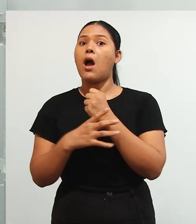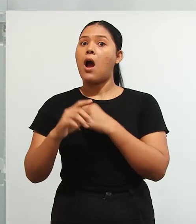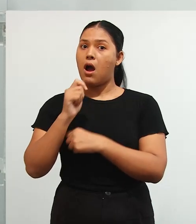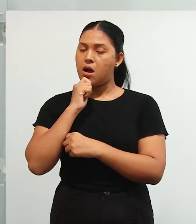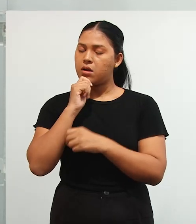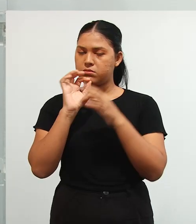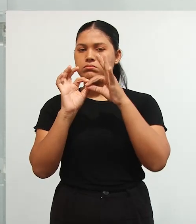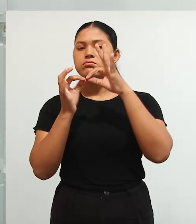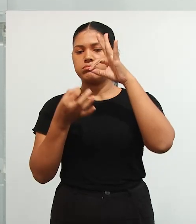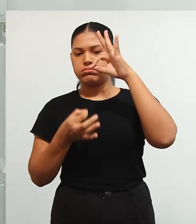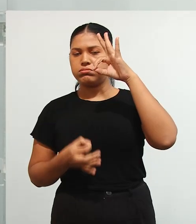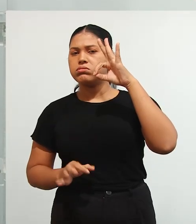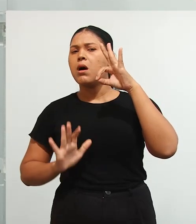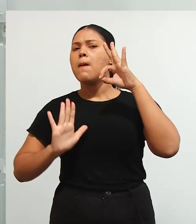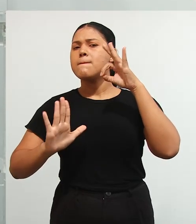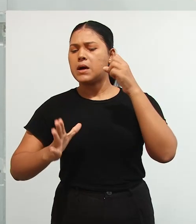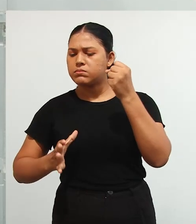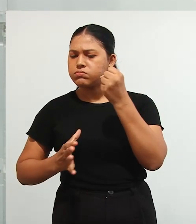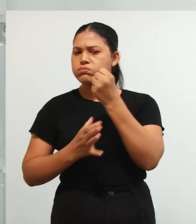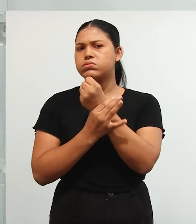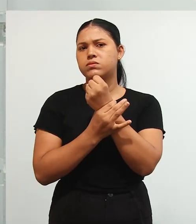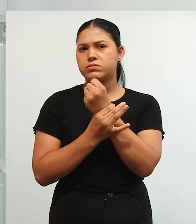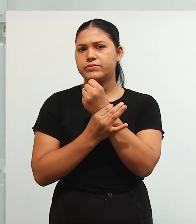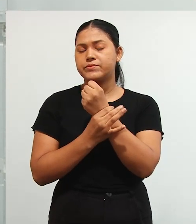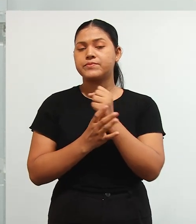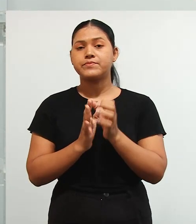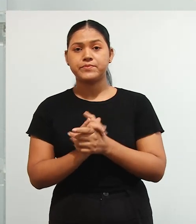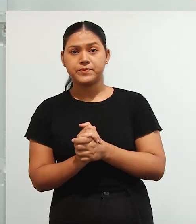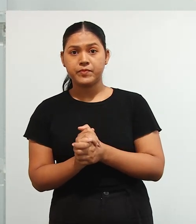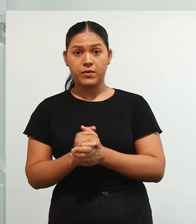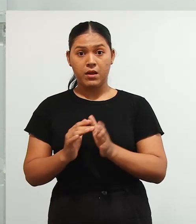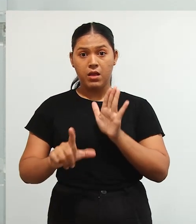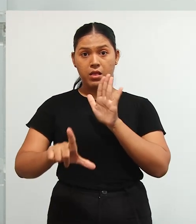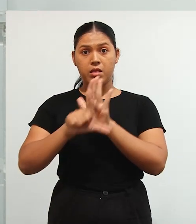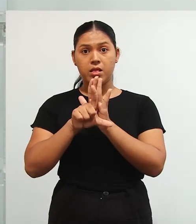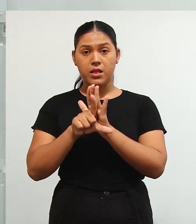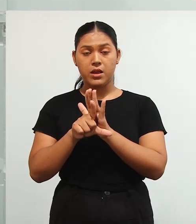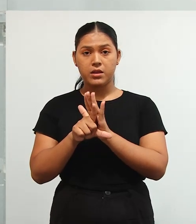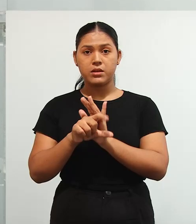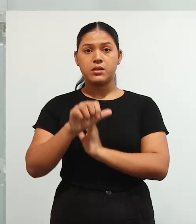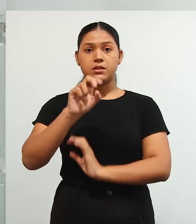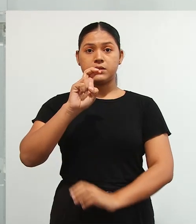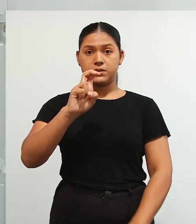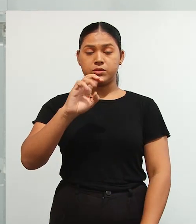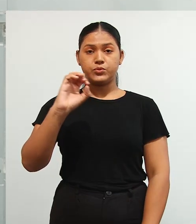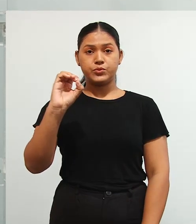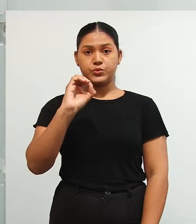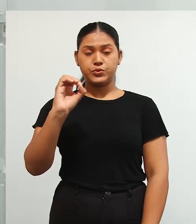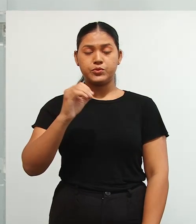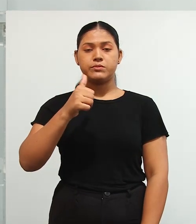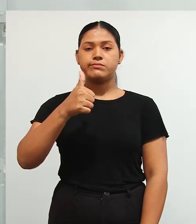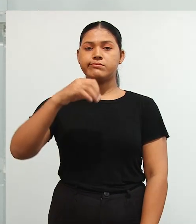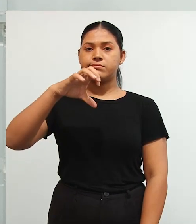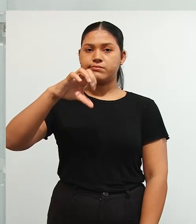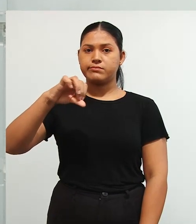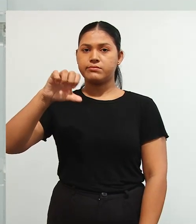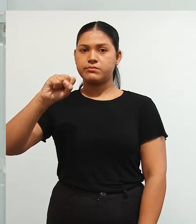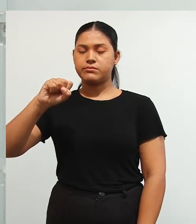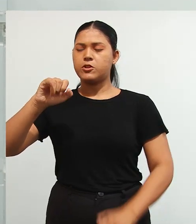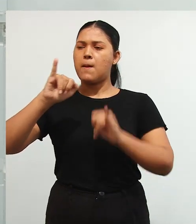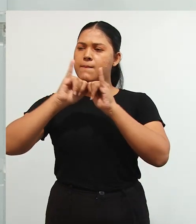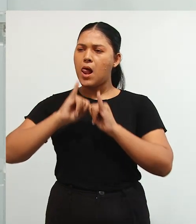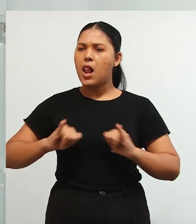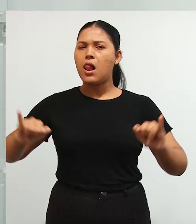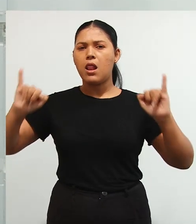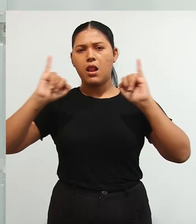brasileira em vigor, essa que foi promulgada no dia 5 de outubro de 1988. Né? Nesse período tem